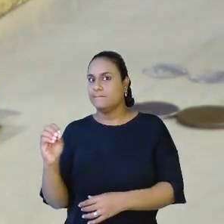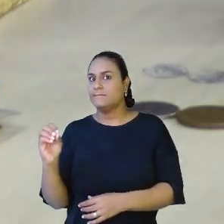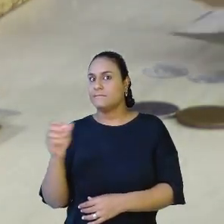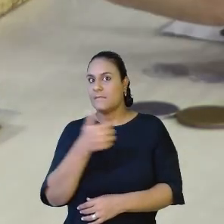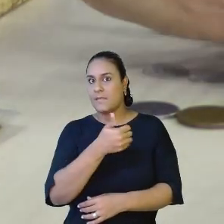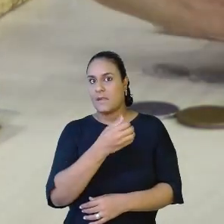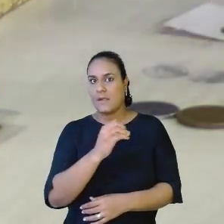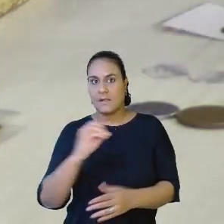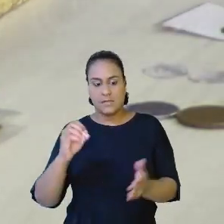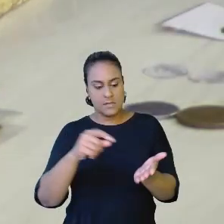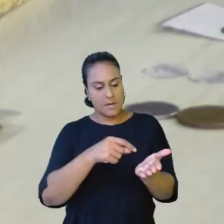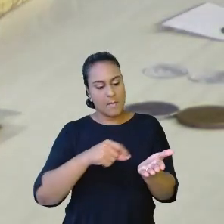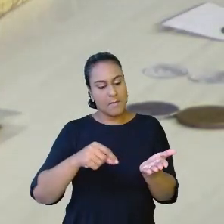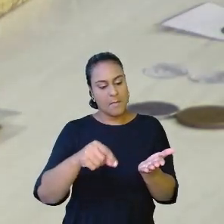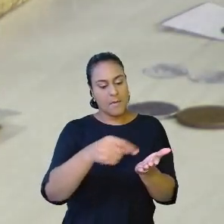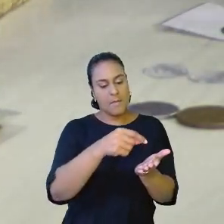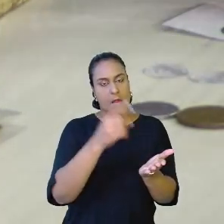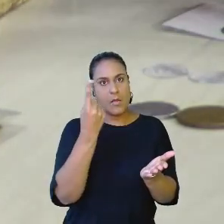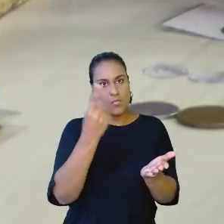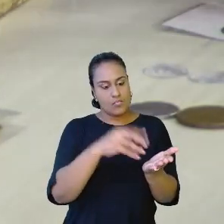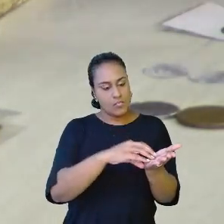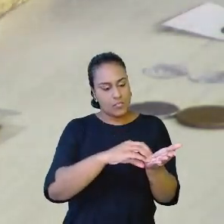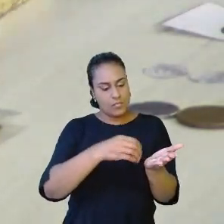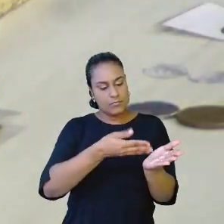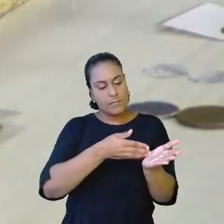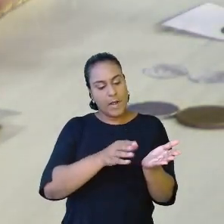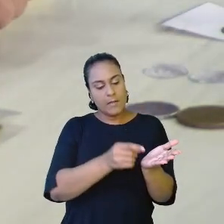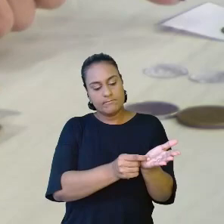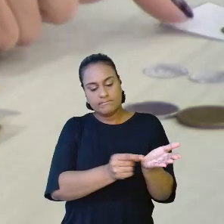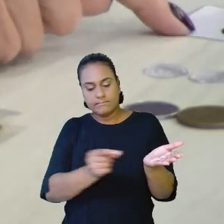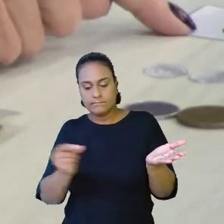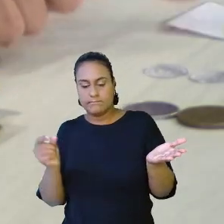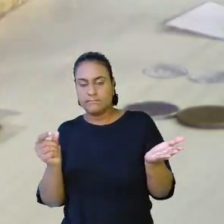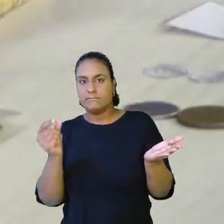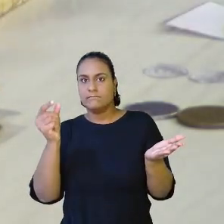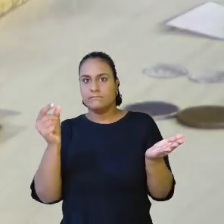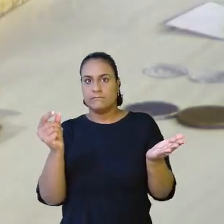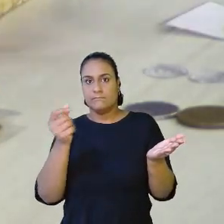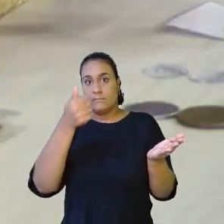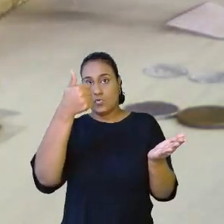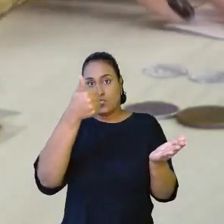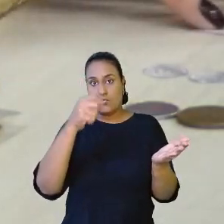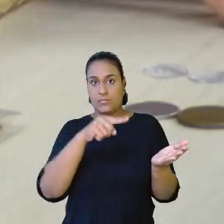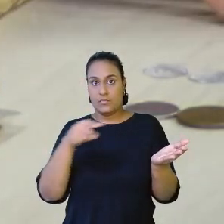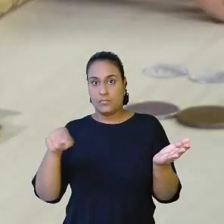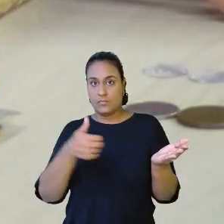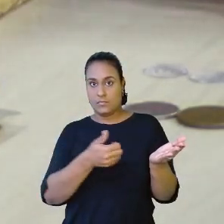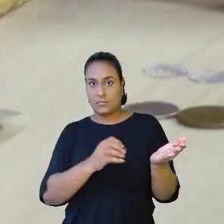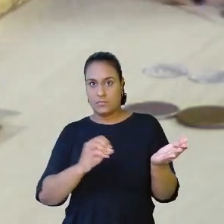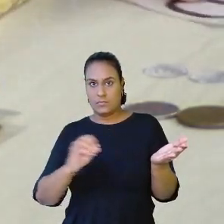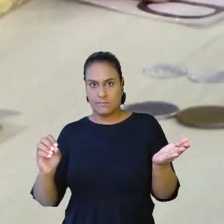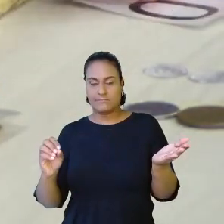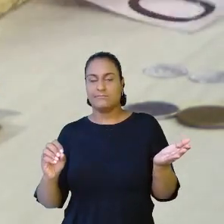posso representar desta forma. Se ele não tem parte inteira,